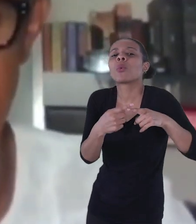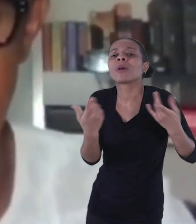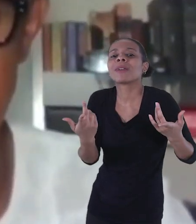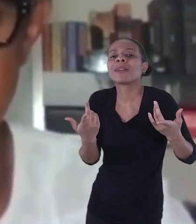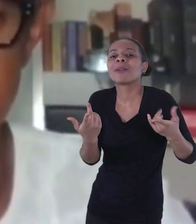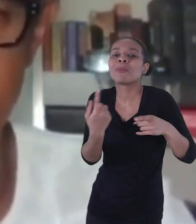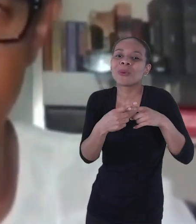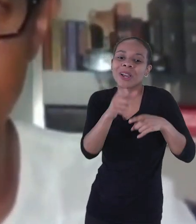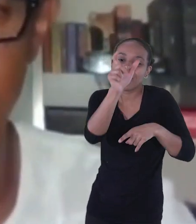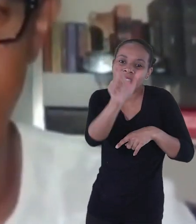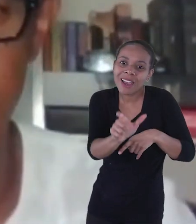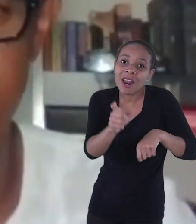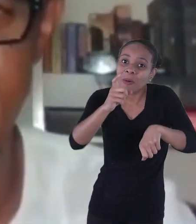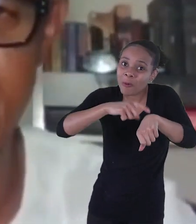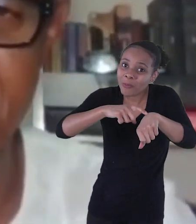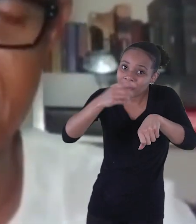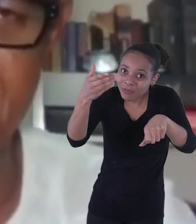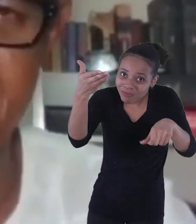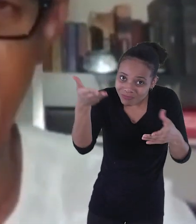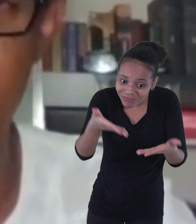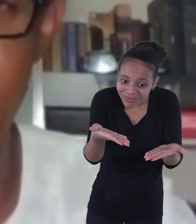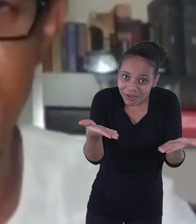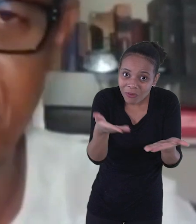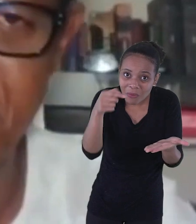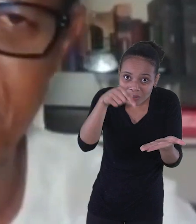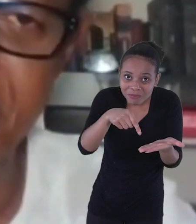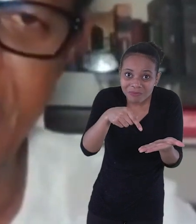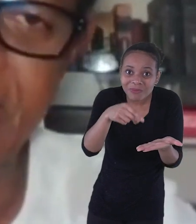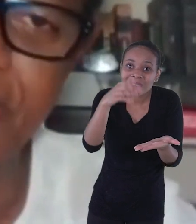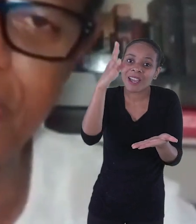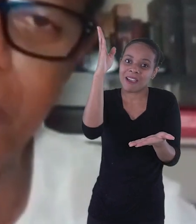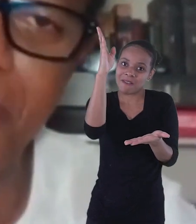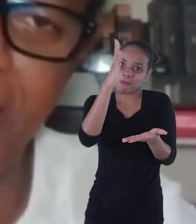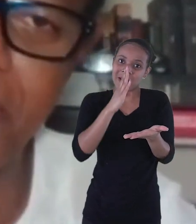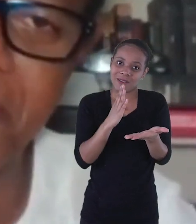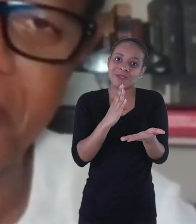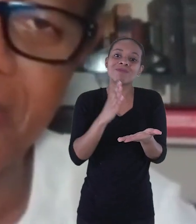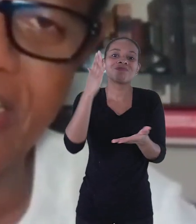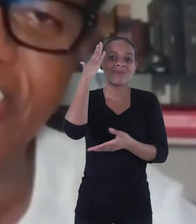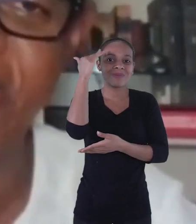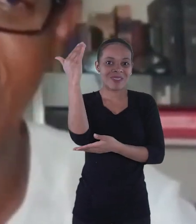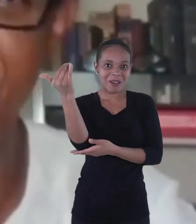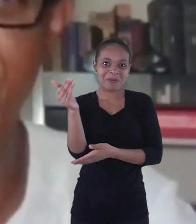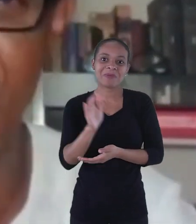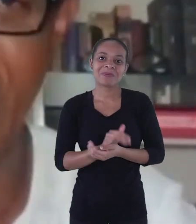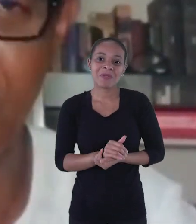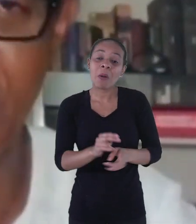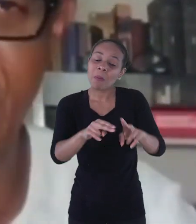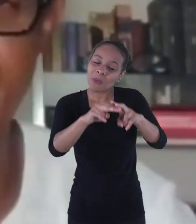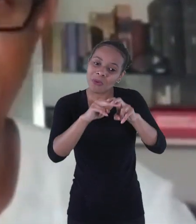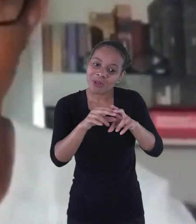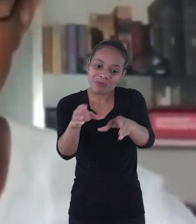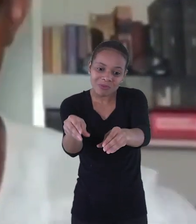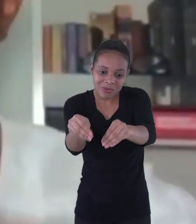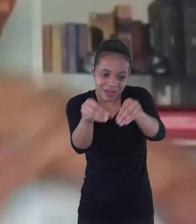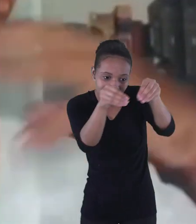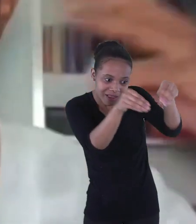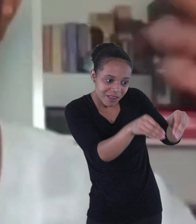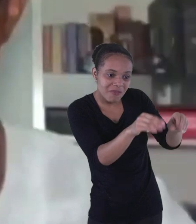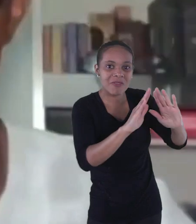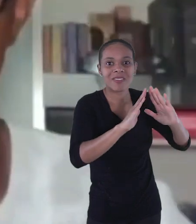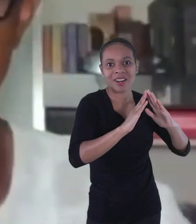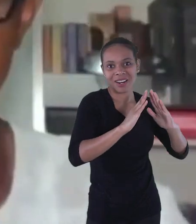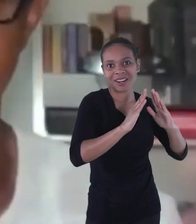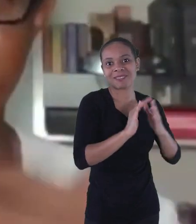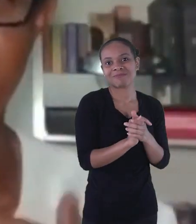Décio Pignatari encontrou a Carolina na rua de São Paulo e descreveu a Carolina assim, toda cheia